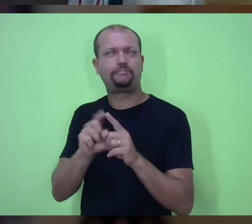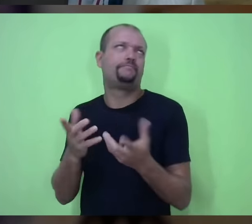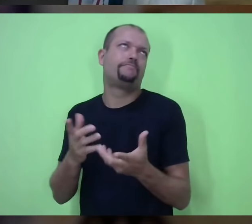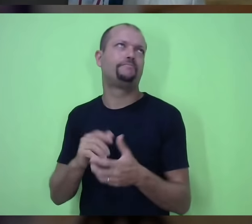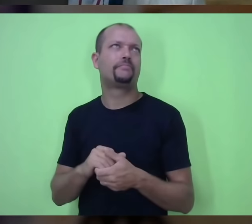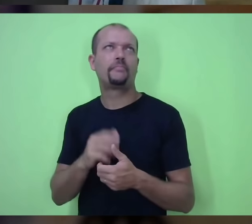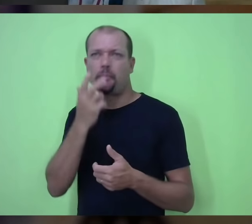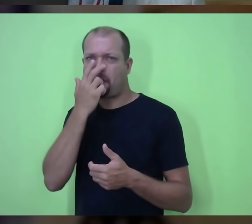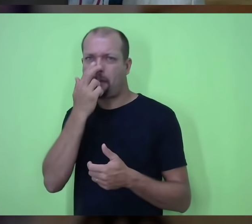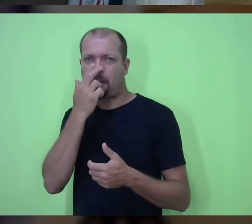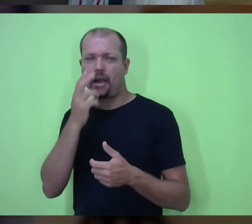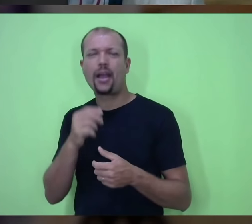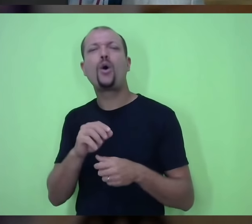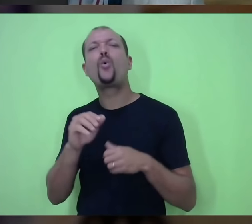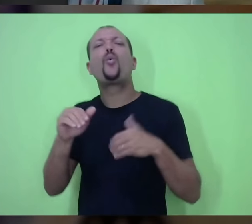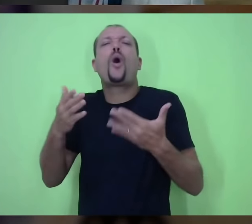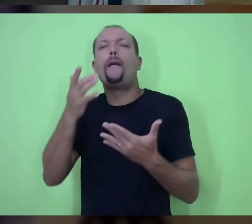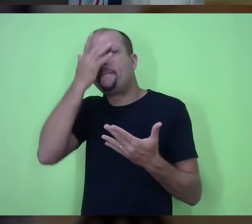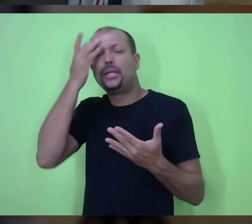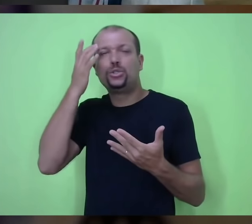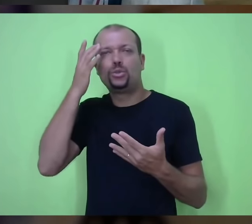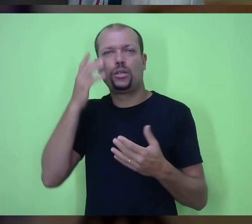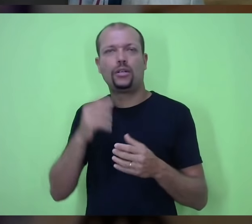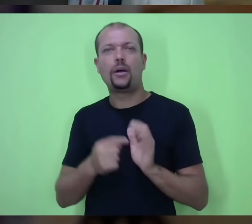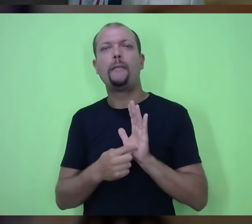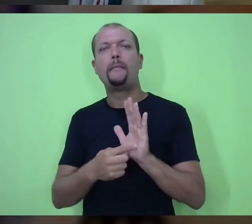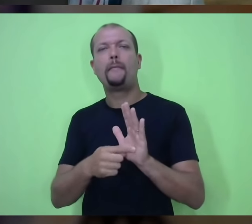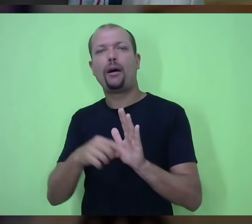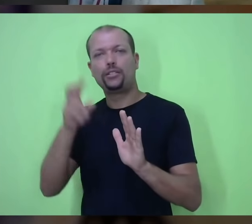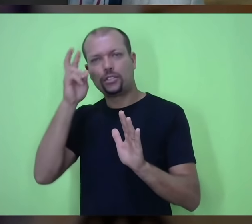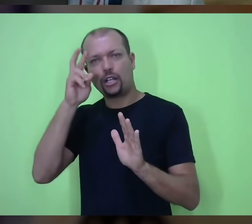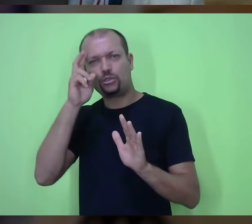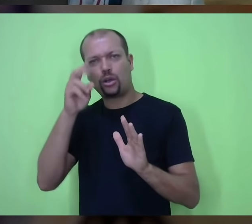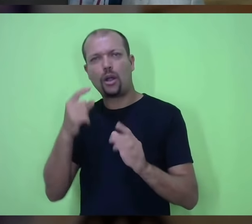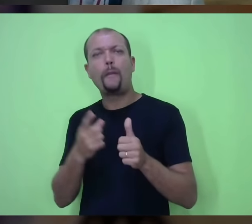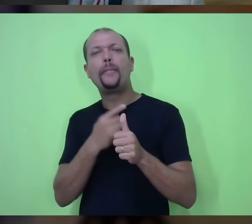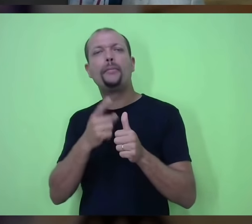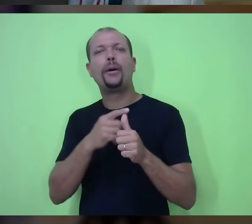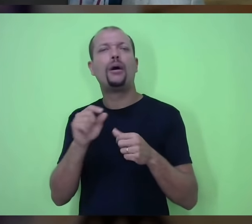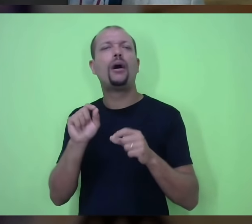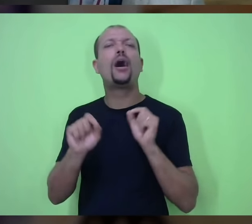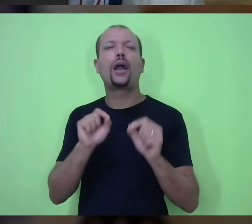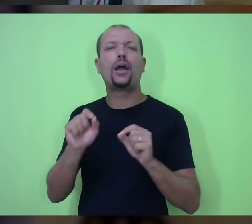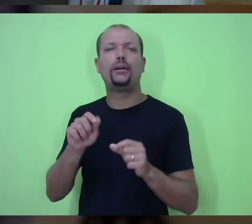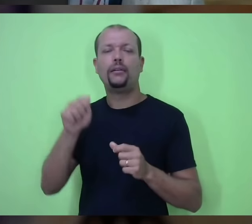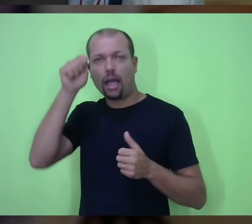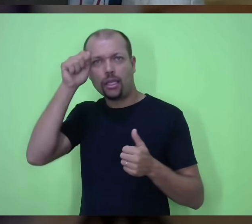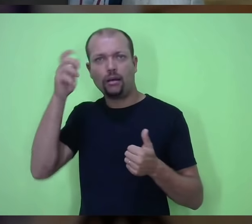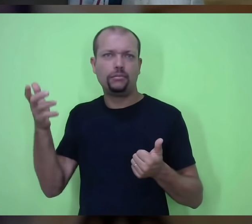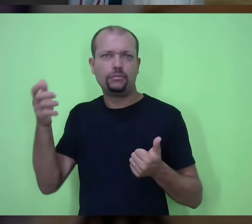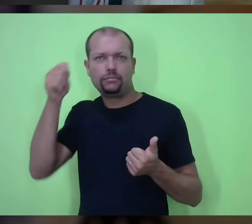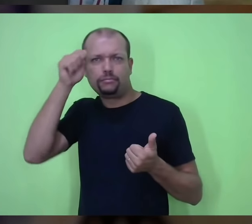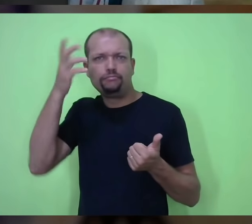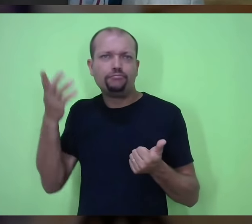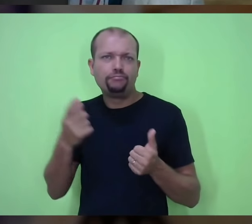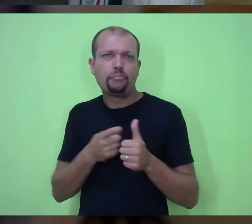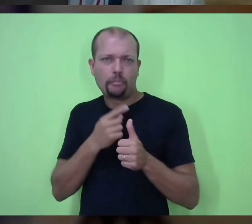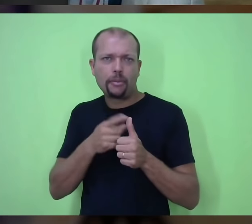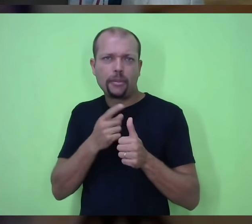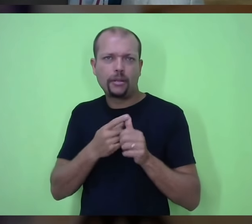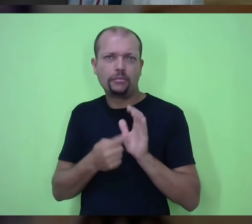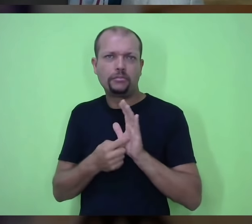ao acaso. Quem é o primeiro personagem a ser apresentado na galeria da fé? O primeiro personagem é Abel. Abel, muitas